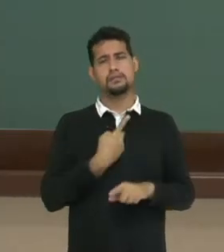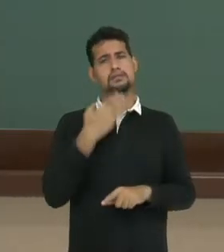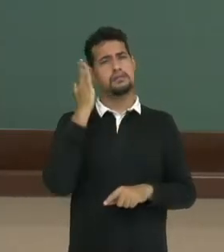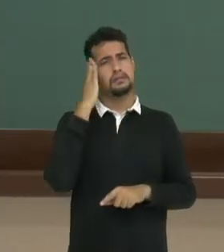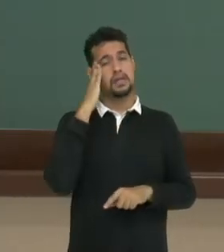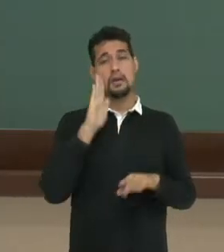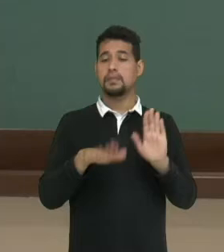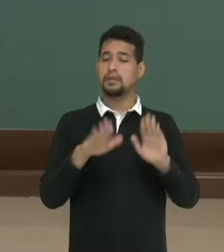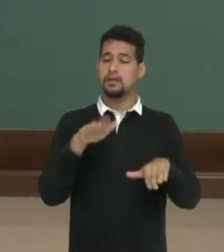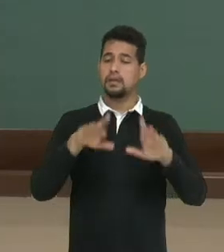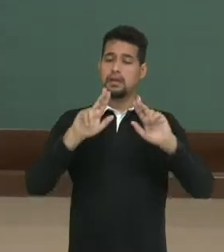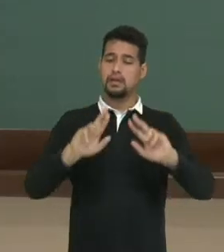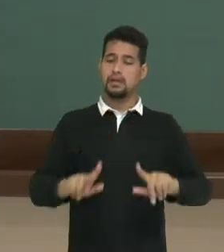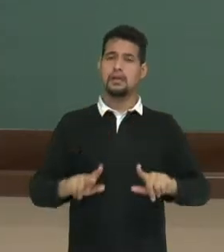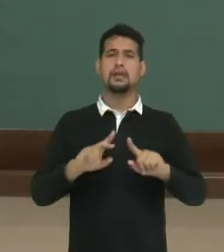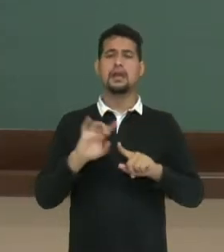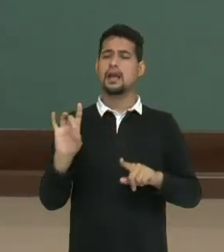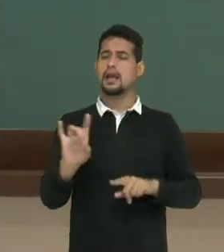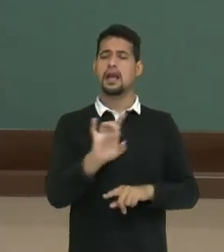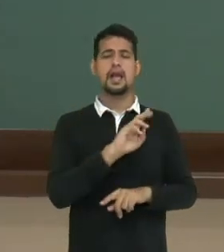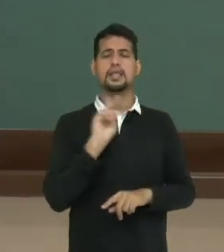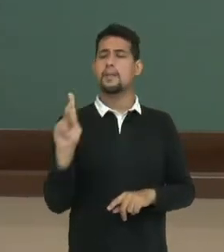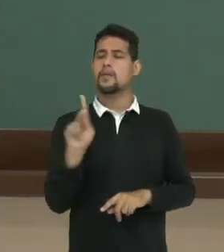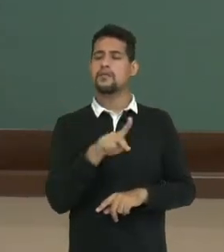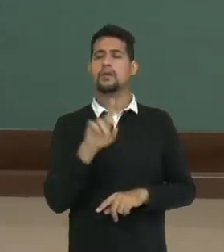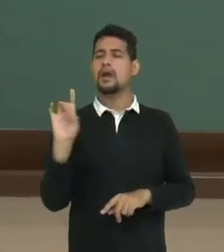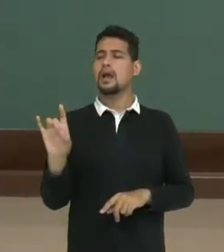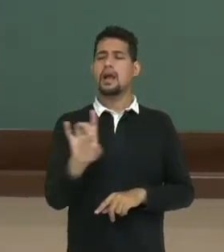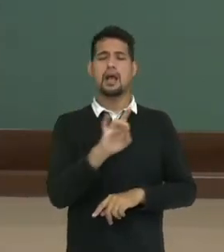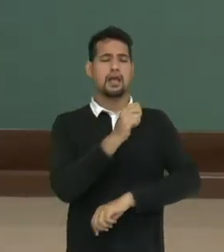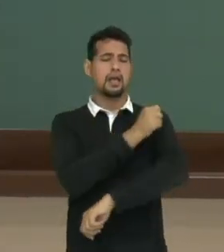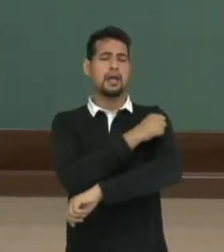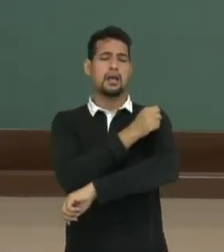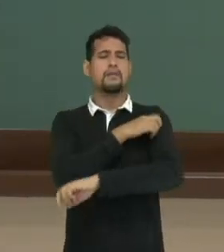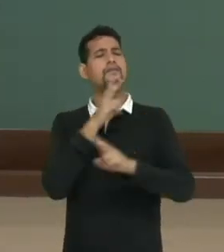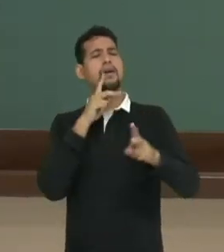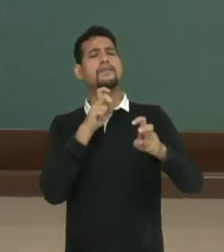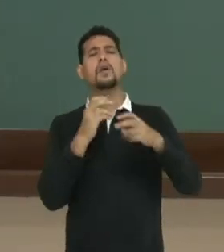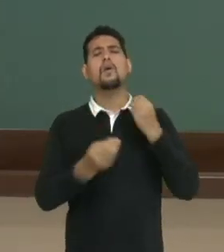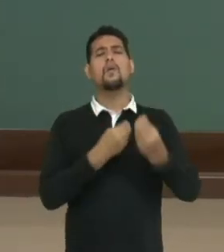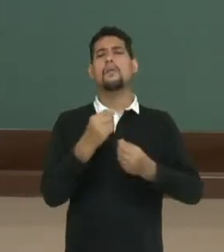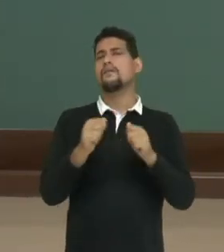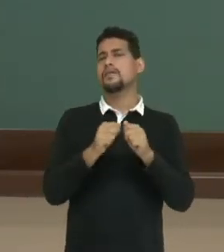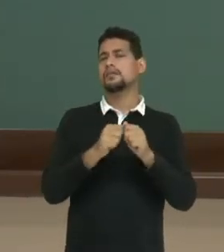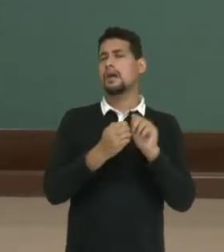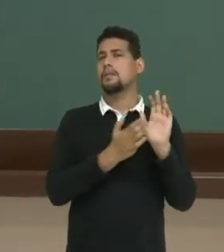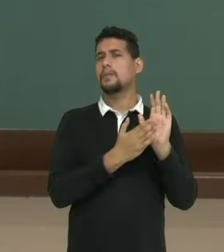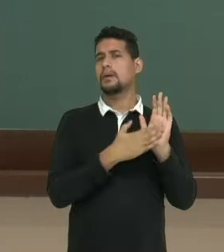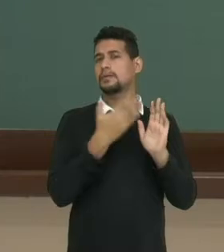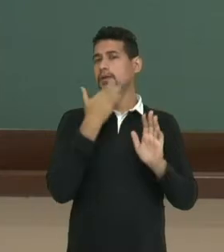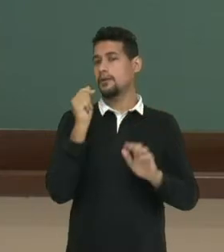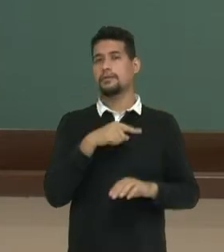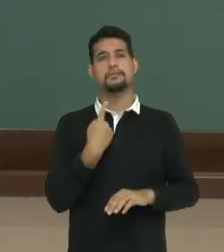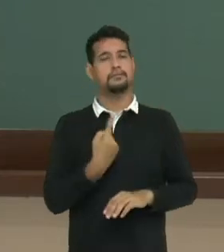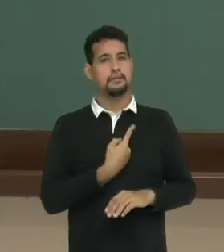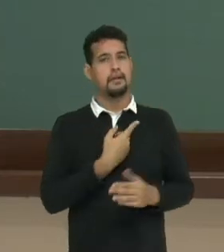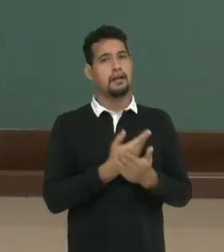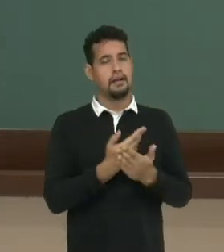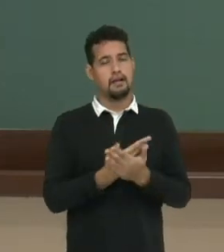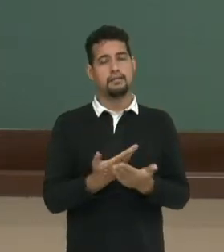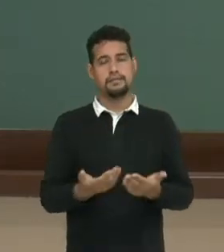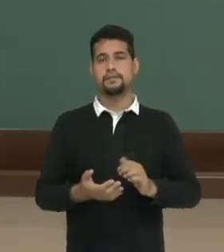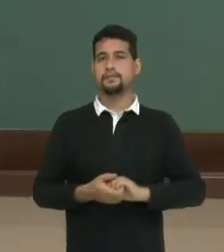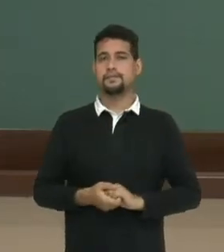das circunstâncias, cada professor, cada aluno vai ver o que é possível fazer com a proposta da nossa aula de